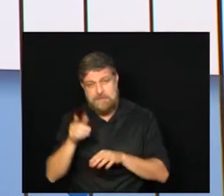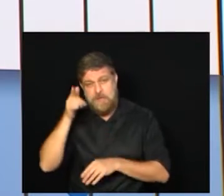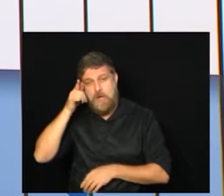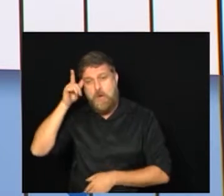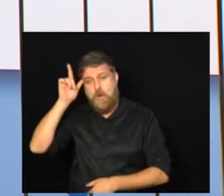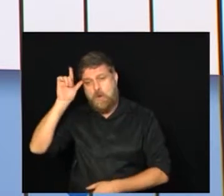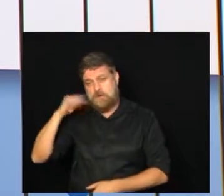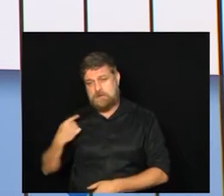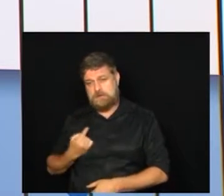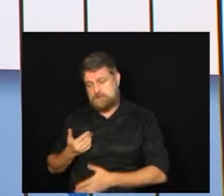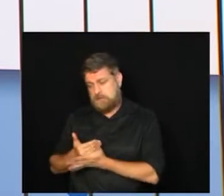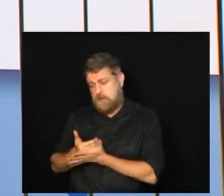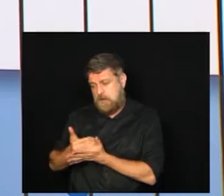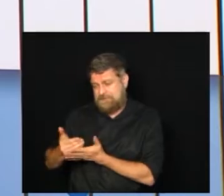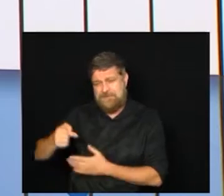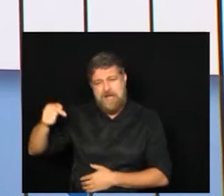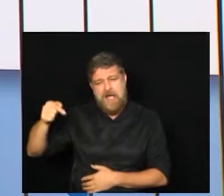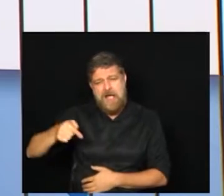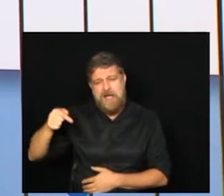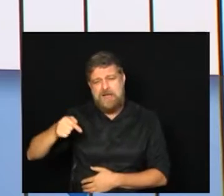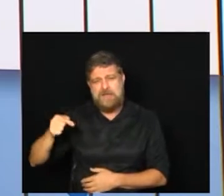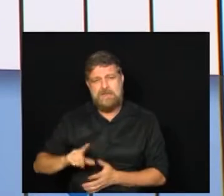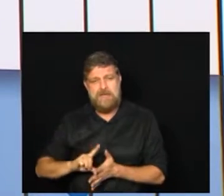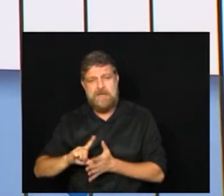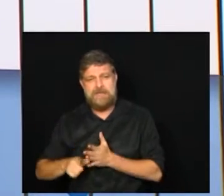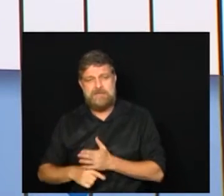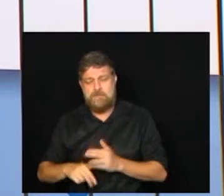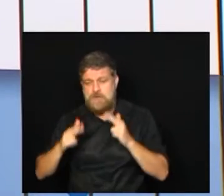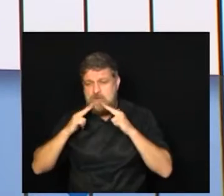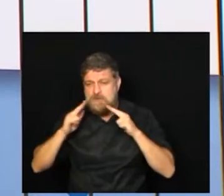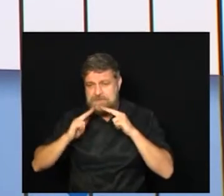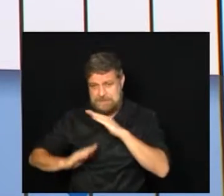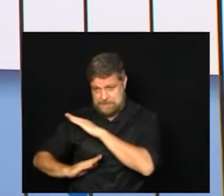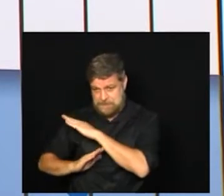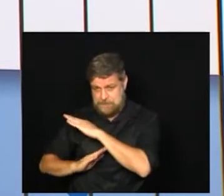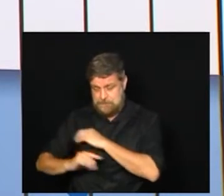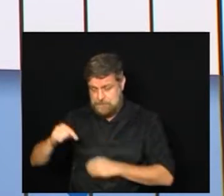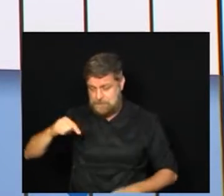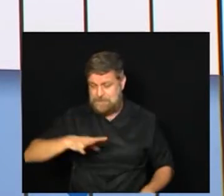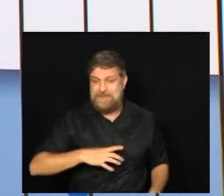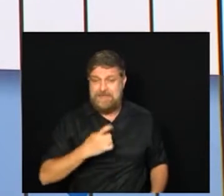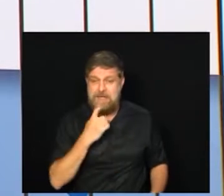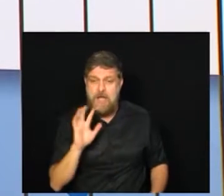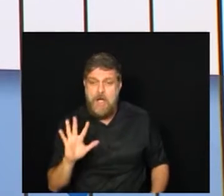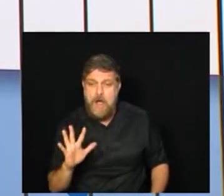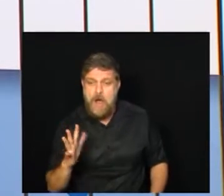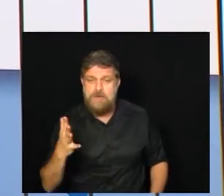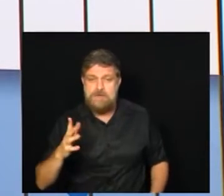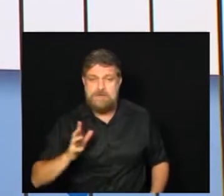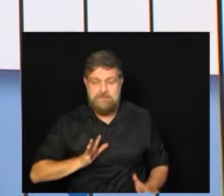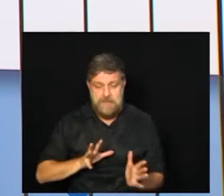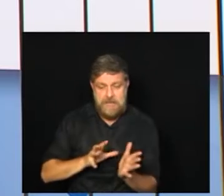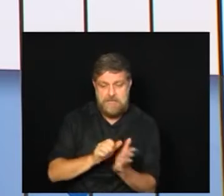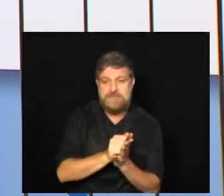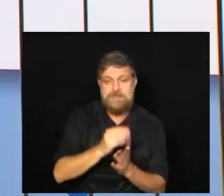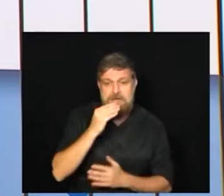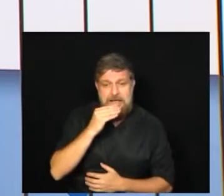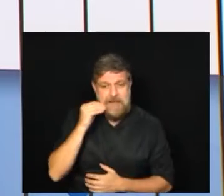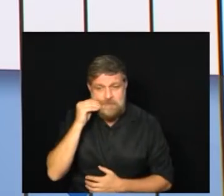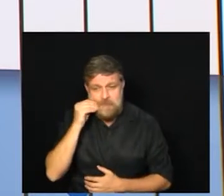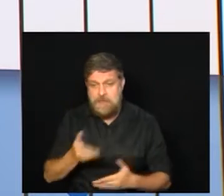gente começou aqui, logo depois do Câmara Notícia, a gente teve aqui em Campinas agendamento para adolescentes.